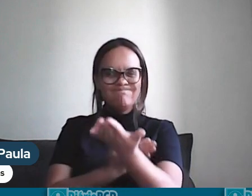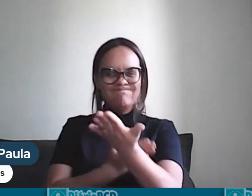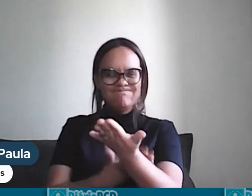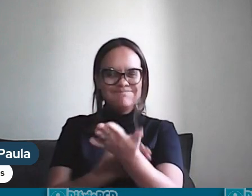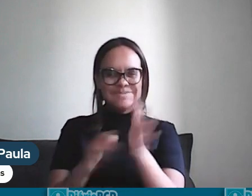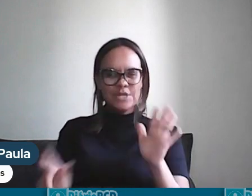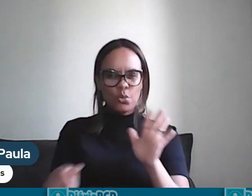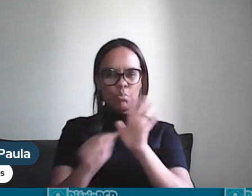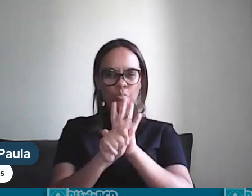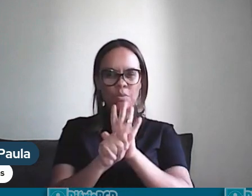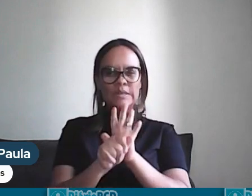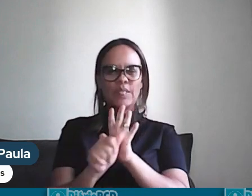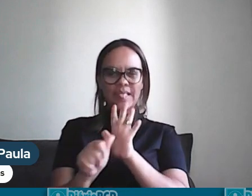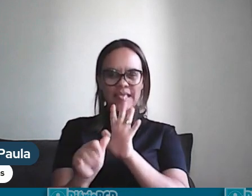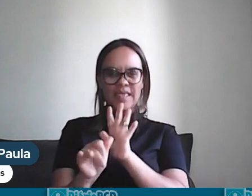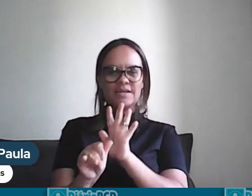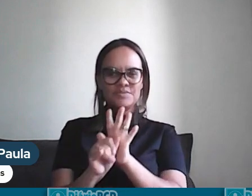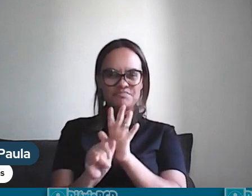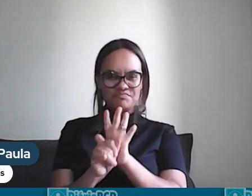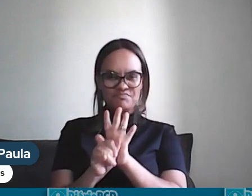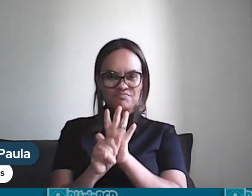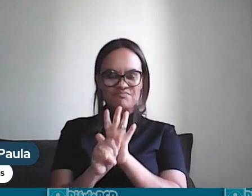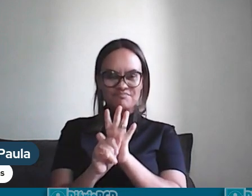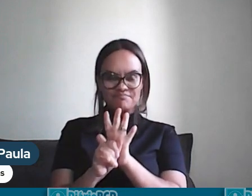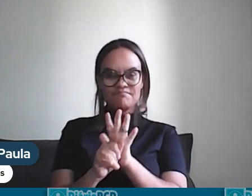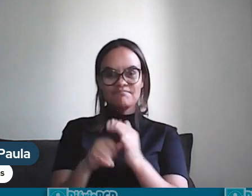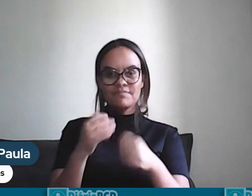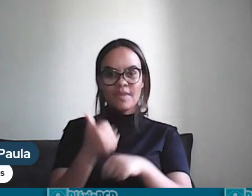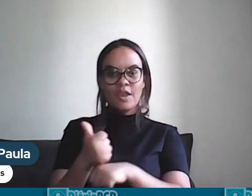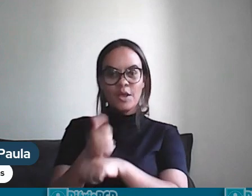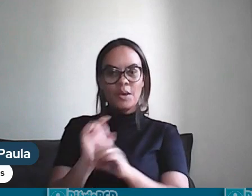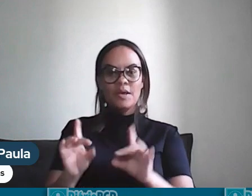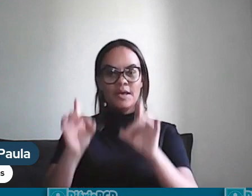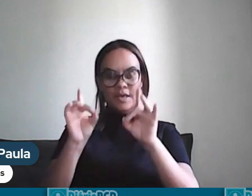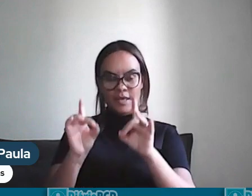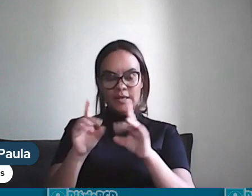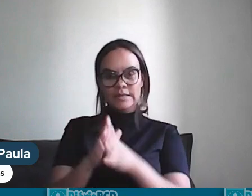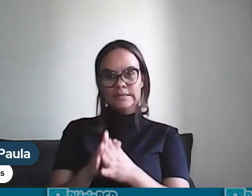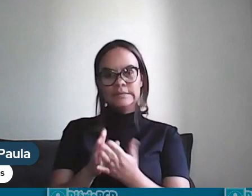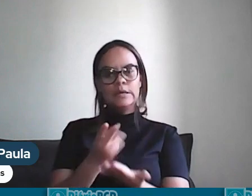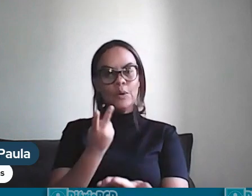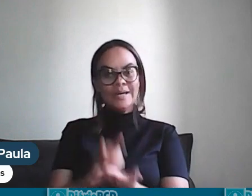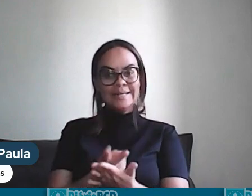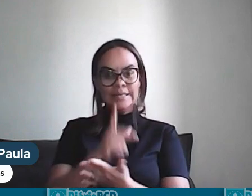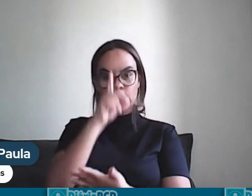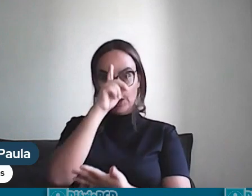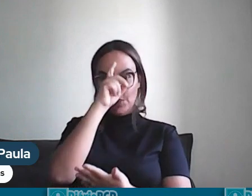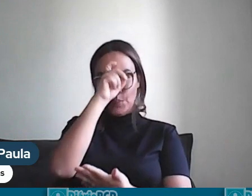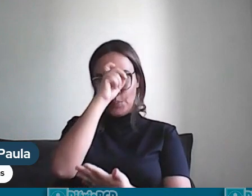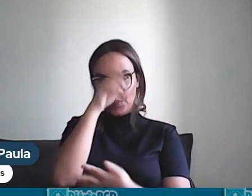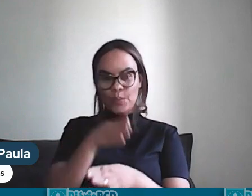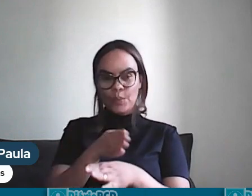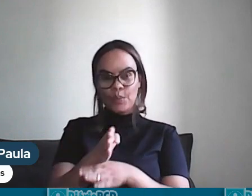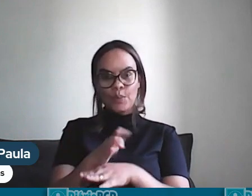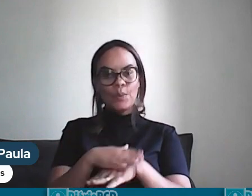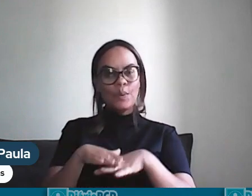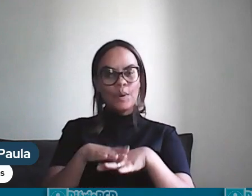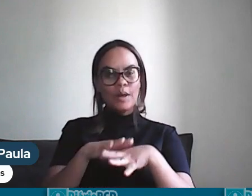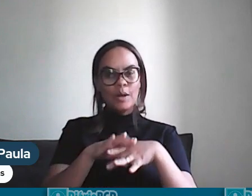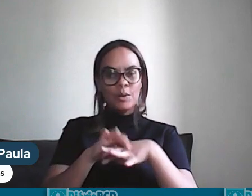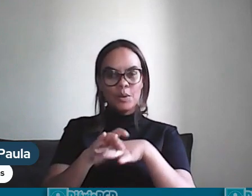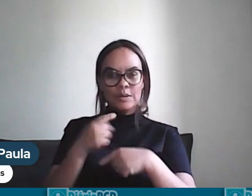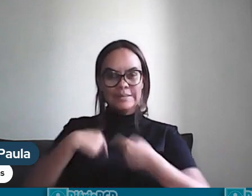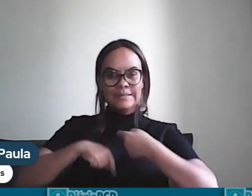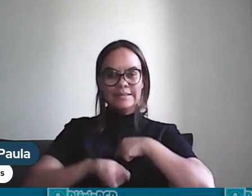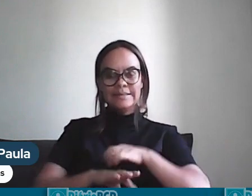psicologia clínica e hospitalar, especialista em atendimento com pacientes com doenças crônicas e conversa conosco aqui no